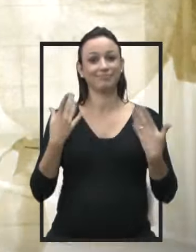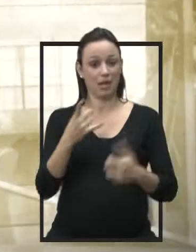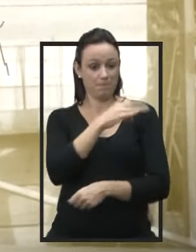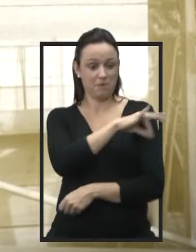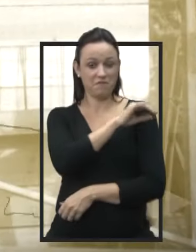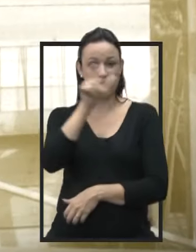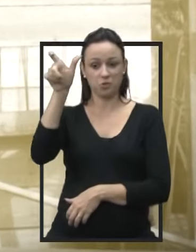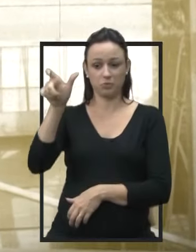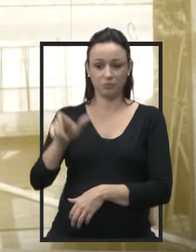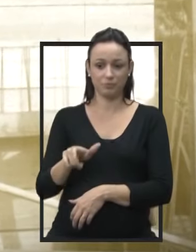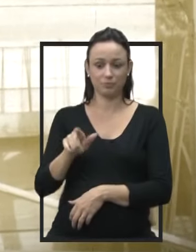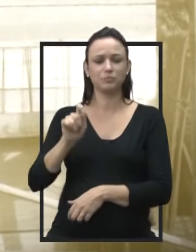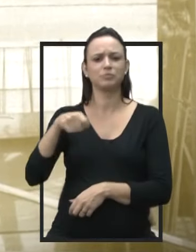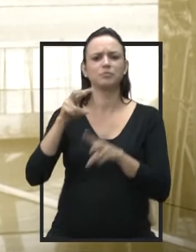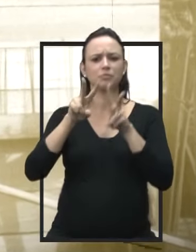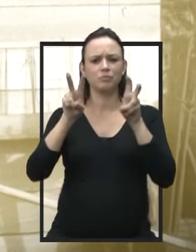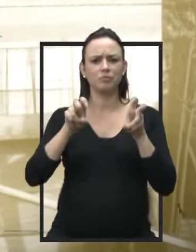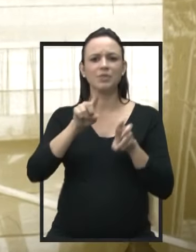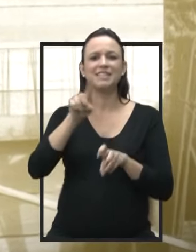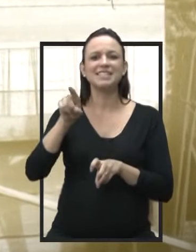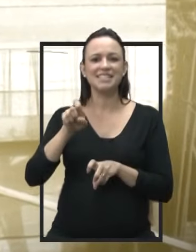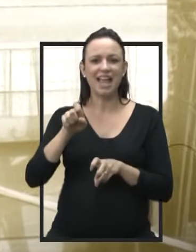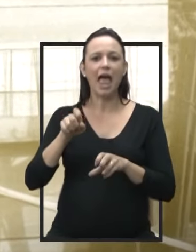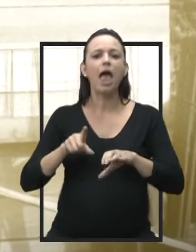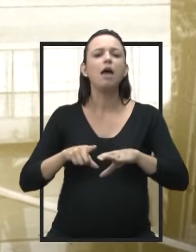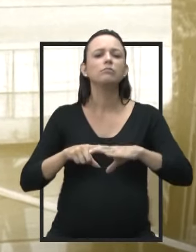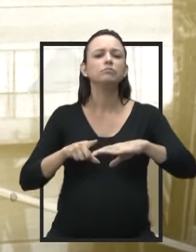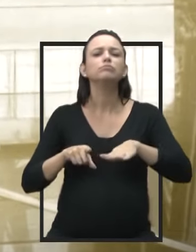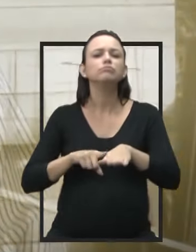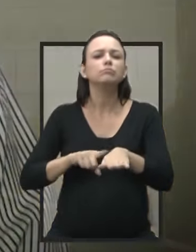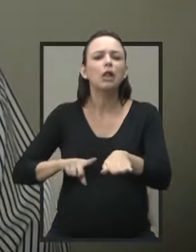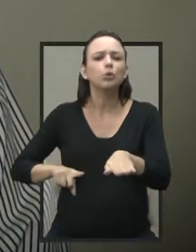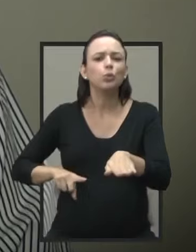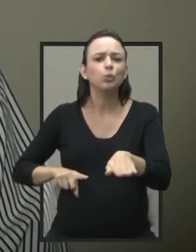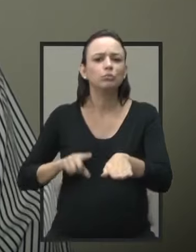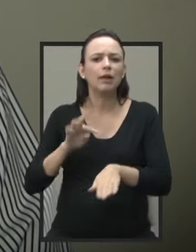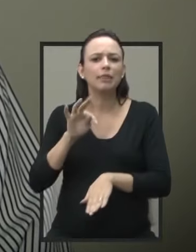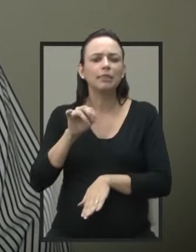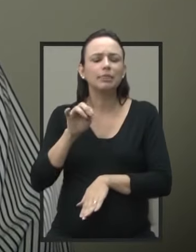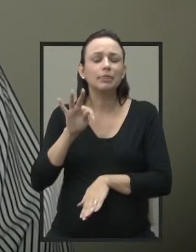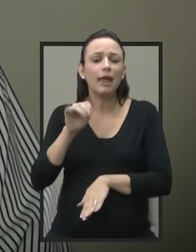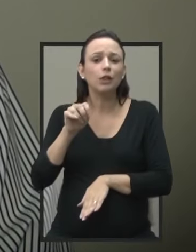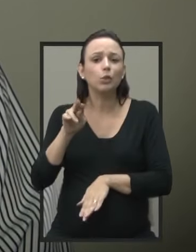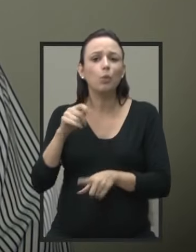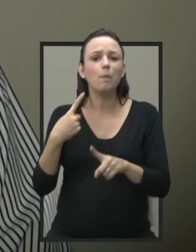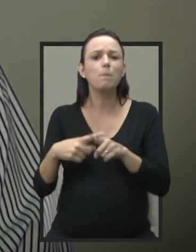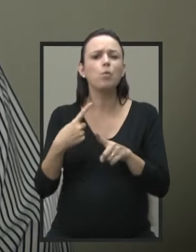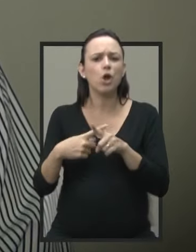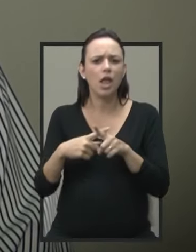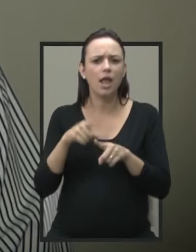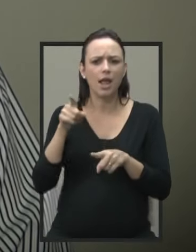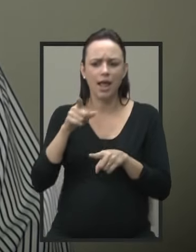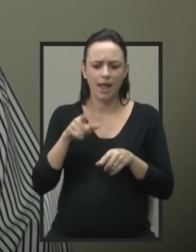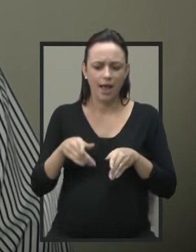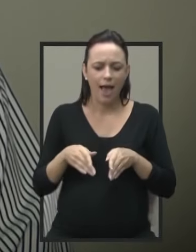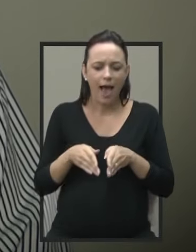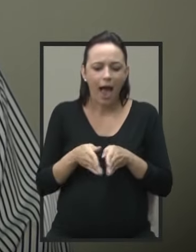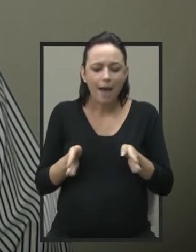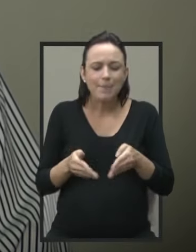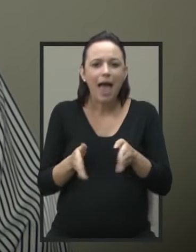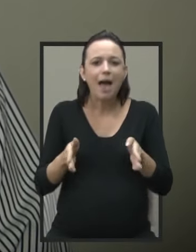1958. Enquanto prefeito, o apelido dele era Zé Tatu. Por que Zé Tatu? Estavam abrindo a rua de terra aí